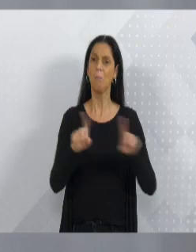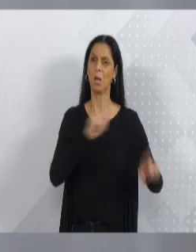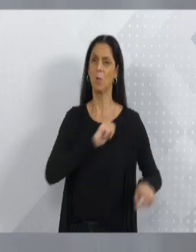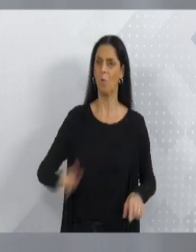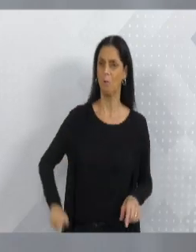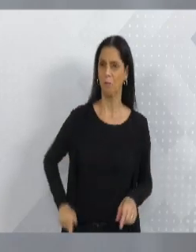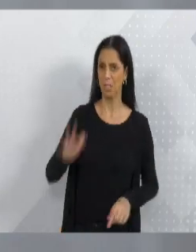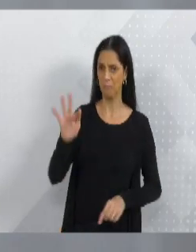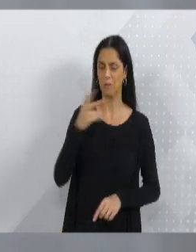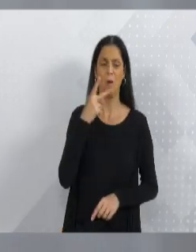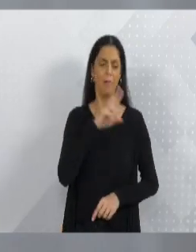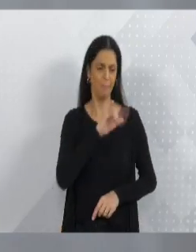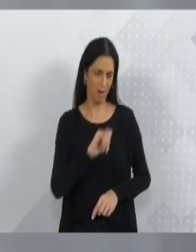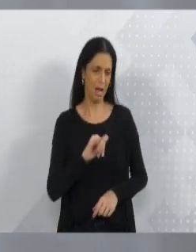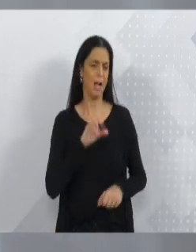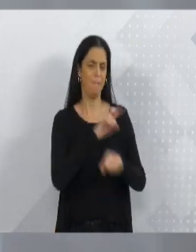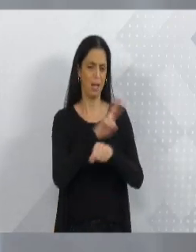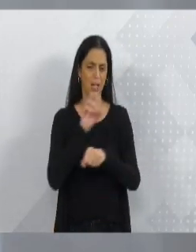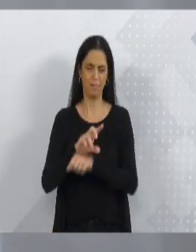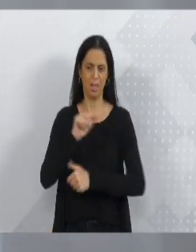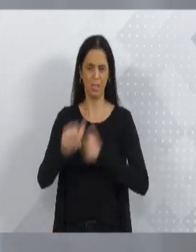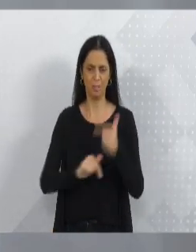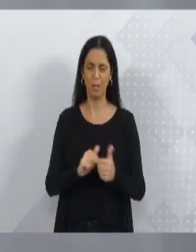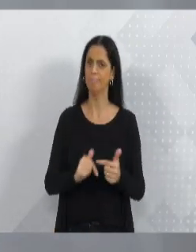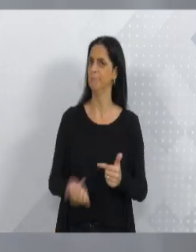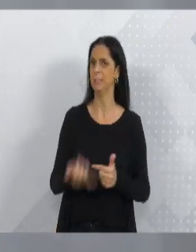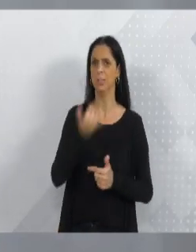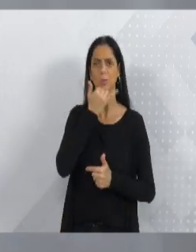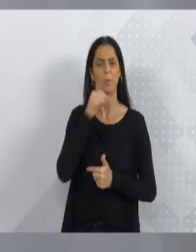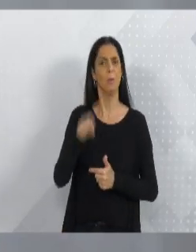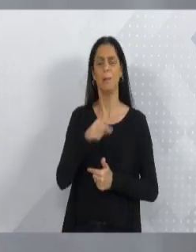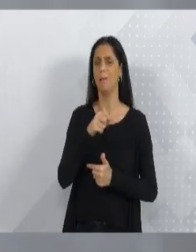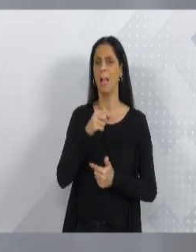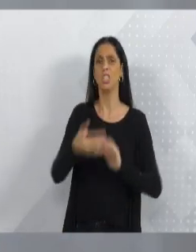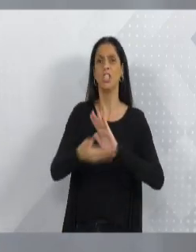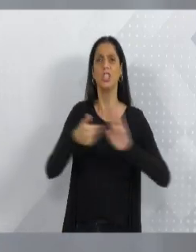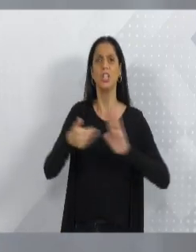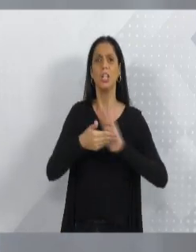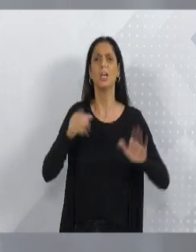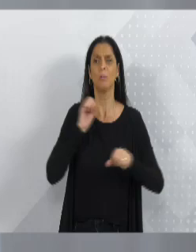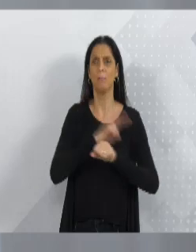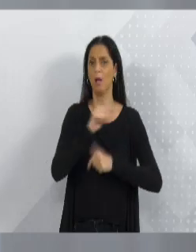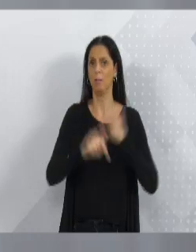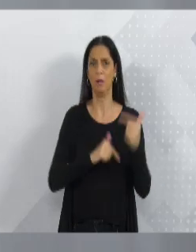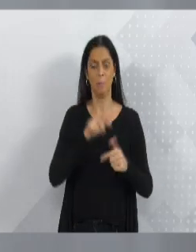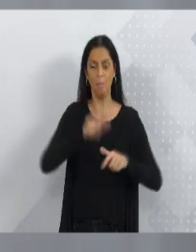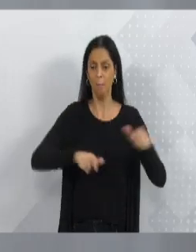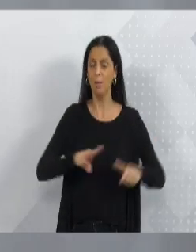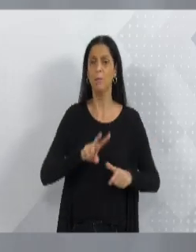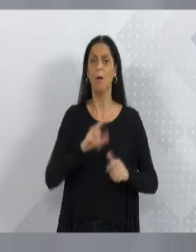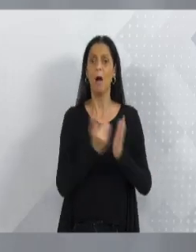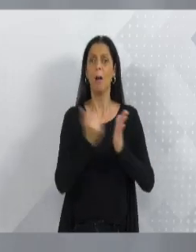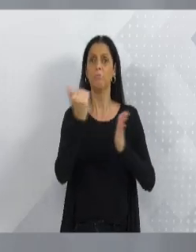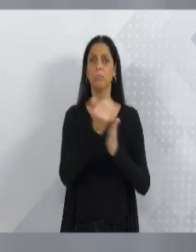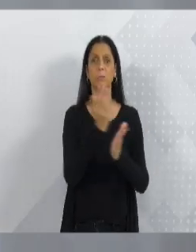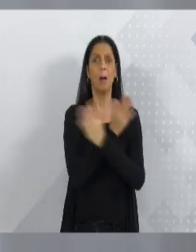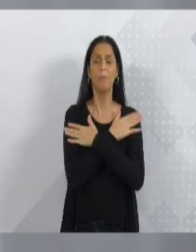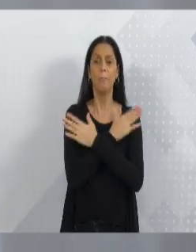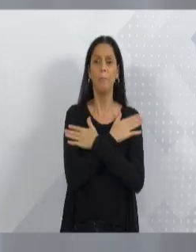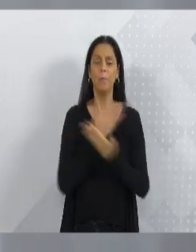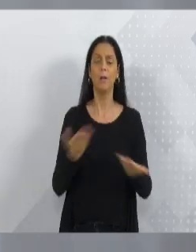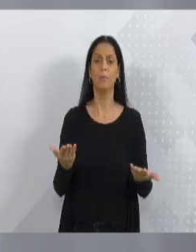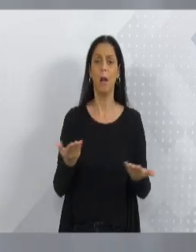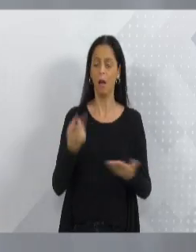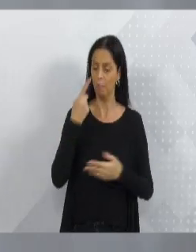gerando desempregos. E muito desemprego. Está gerando muito desemprego. Está gerando